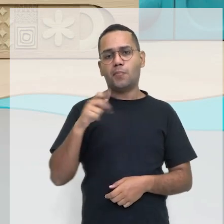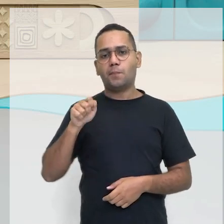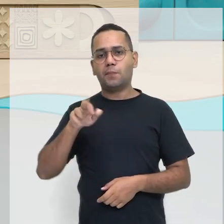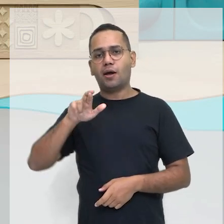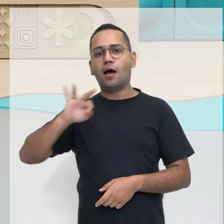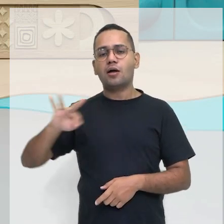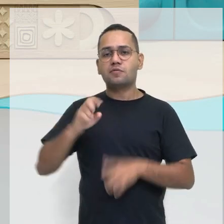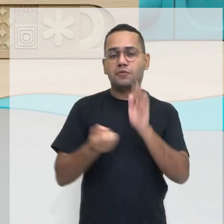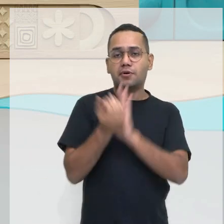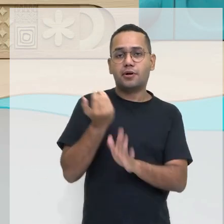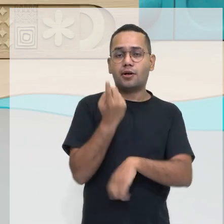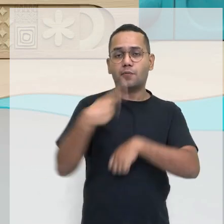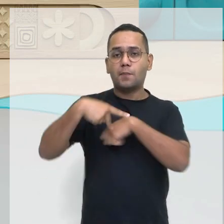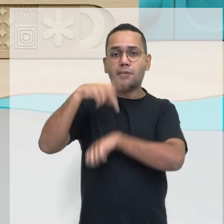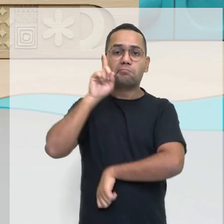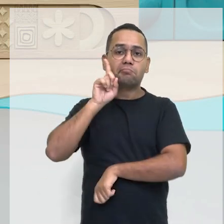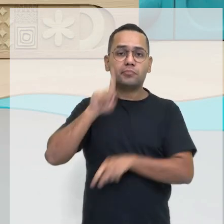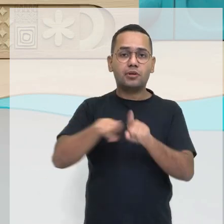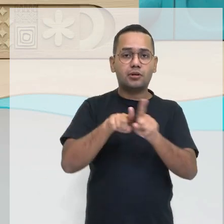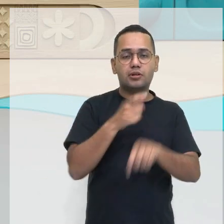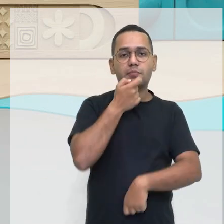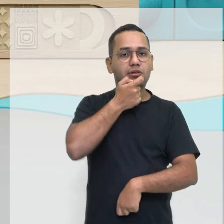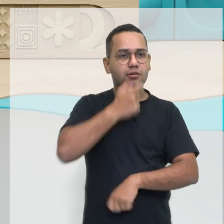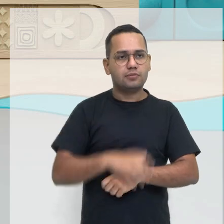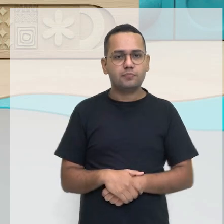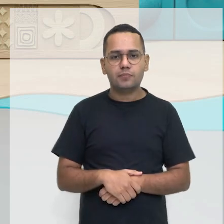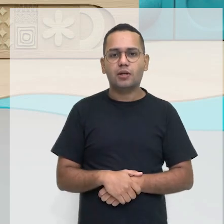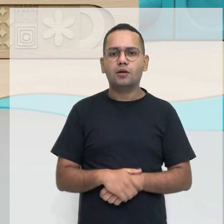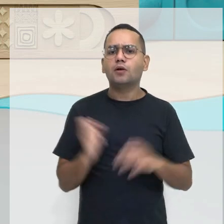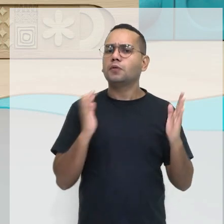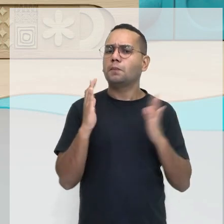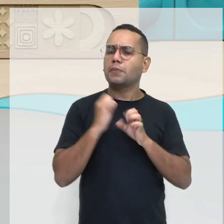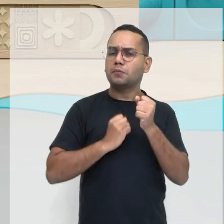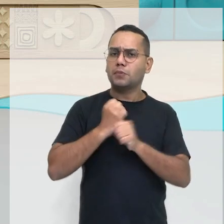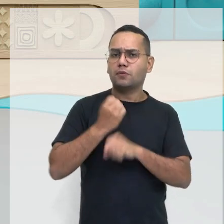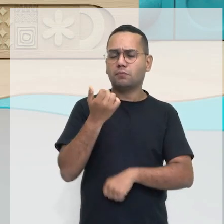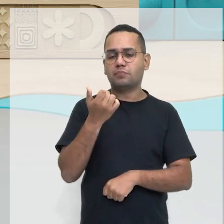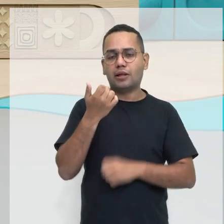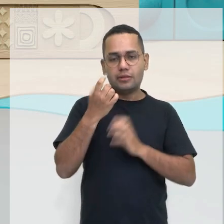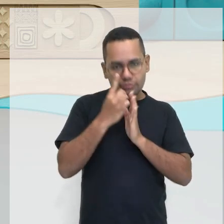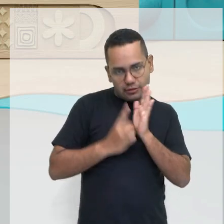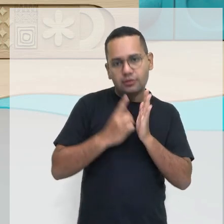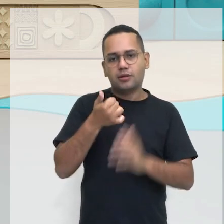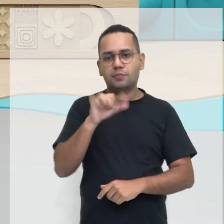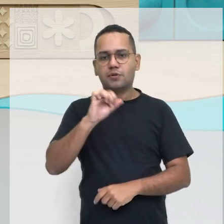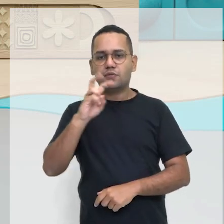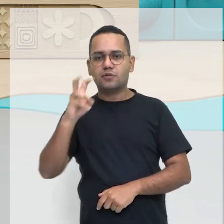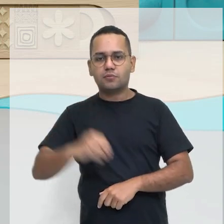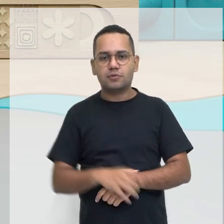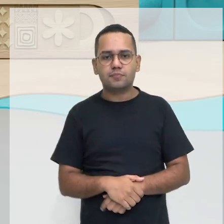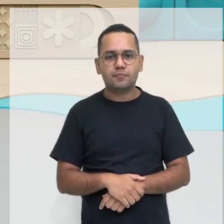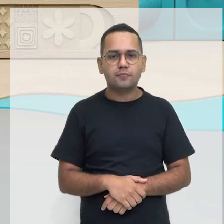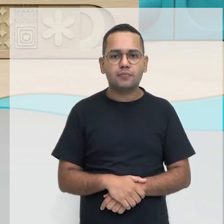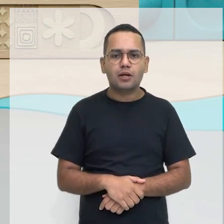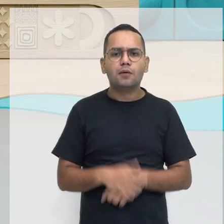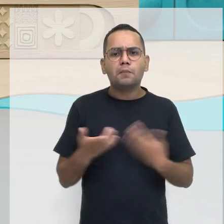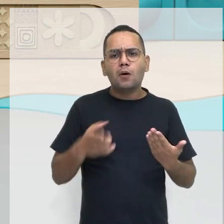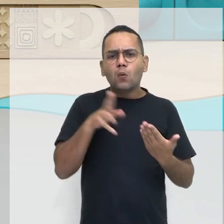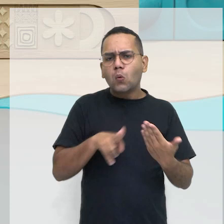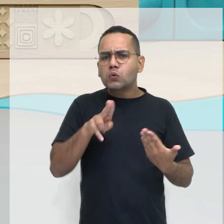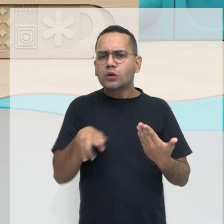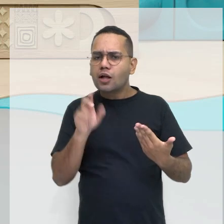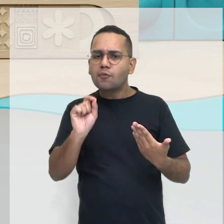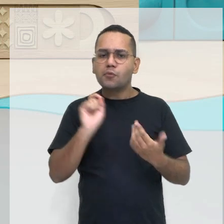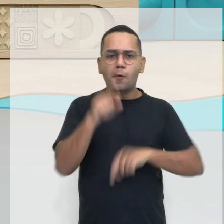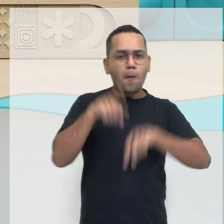Estados Unidos e na Inglaterra, e na década de 1950, que utilizava elementos, figuras e